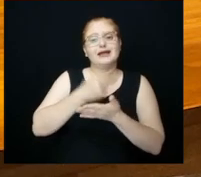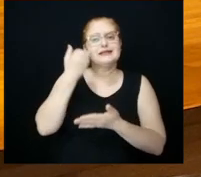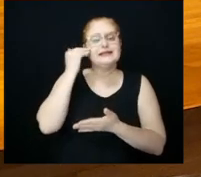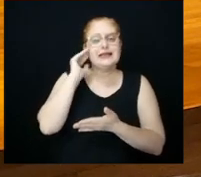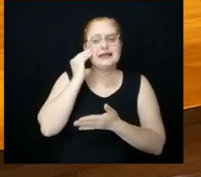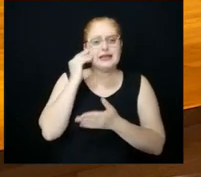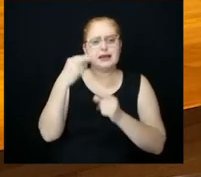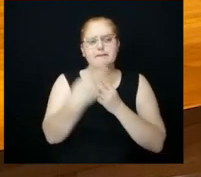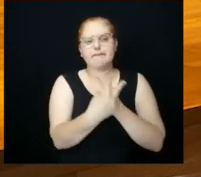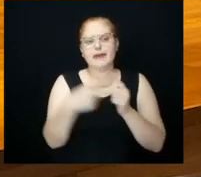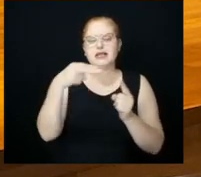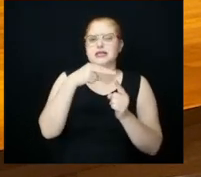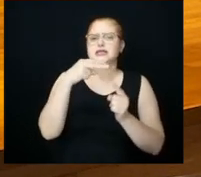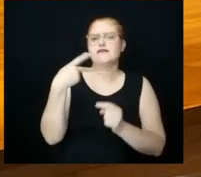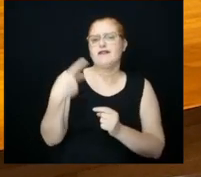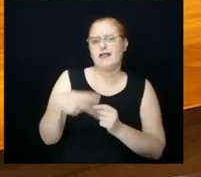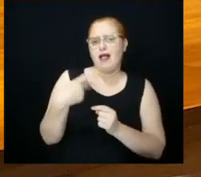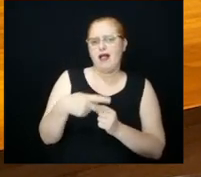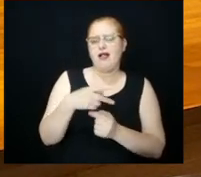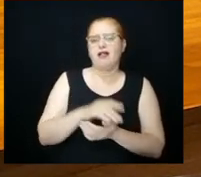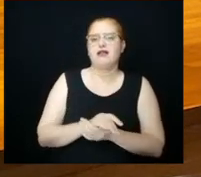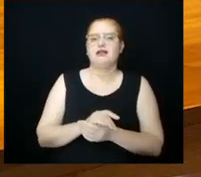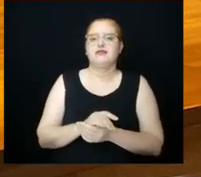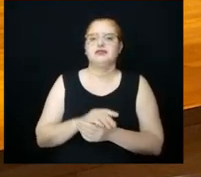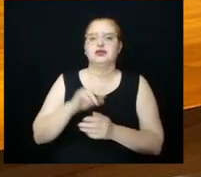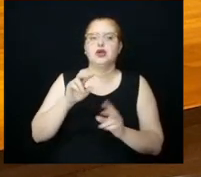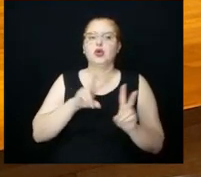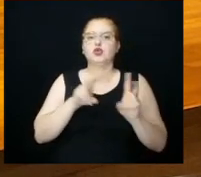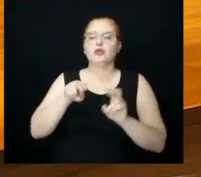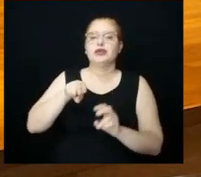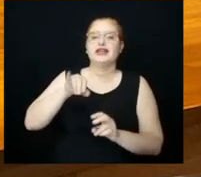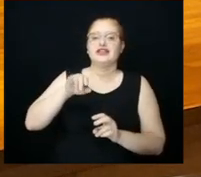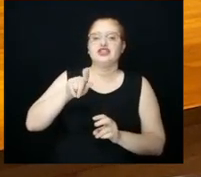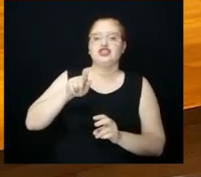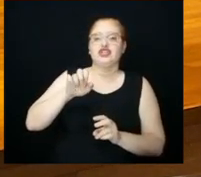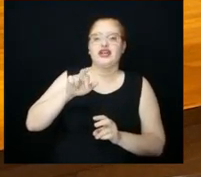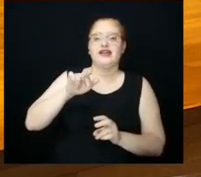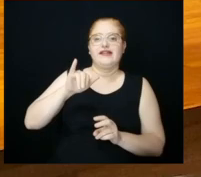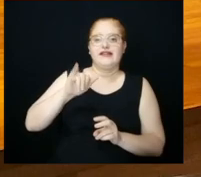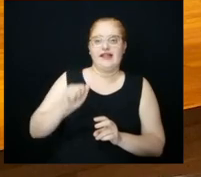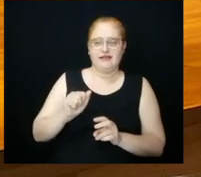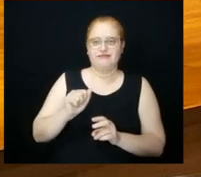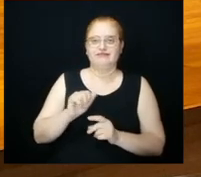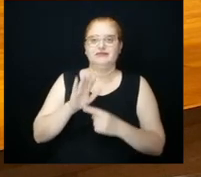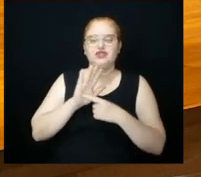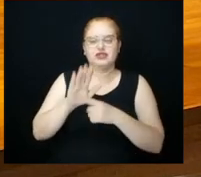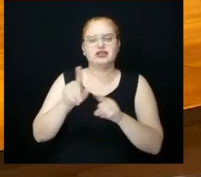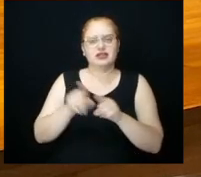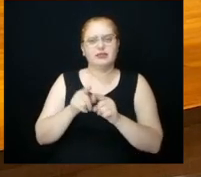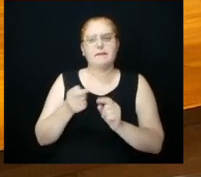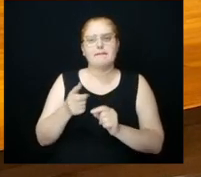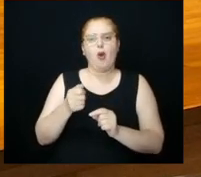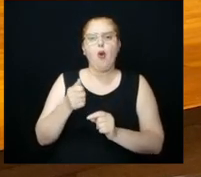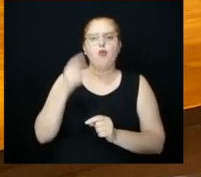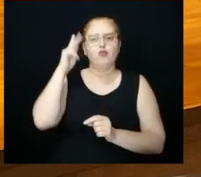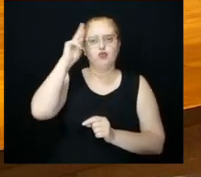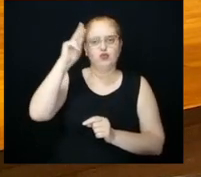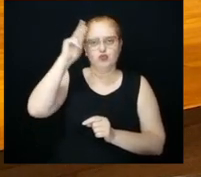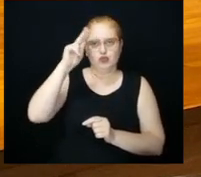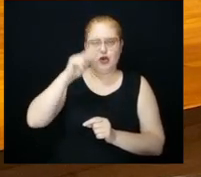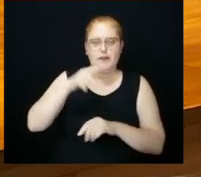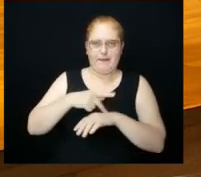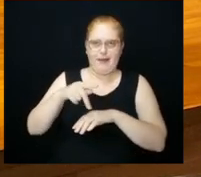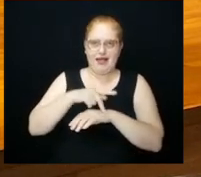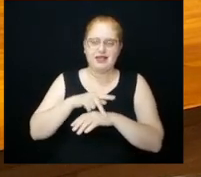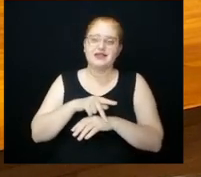então, a sua perspectiva. Sobre a Nigéria ainda, né? Trazendo um pouco da história da Nigéria, e